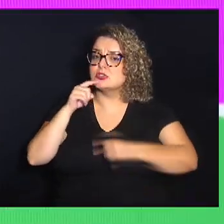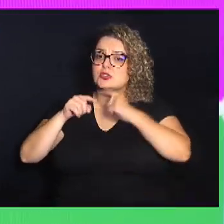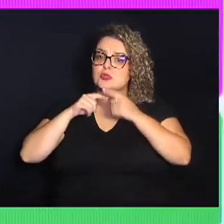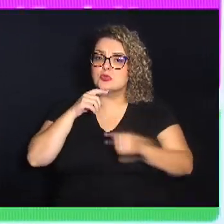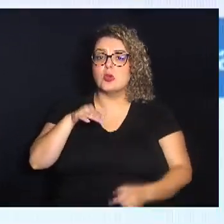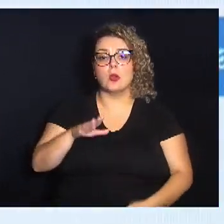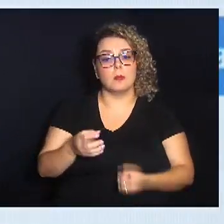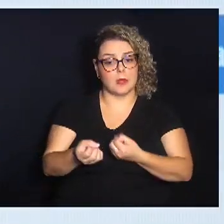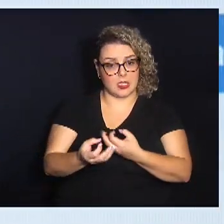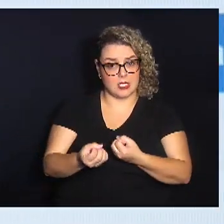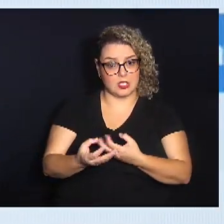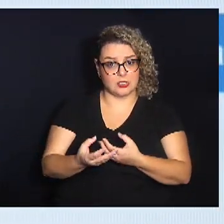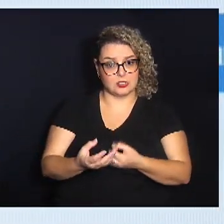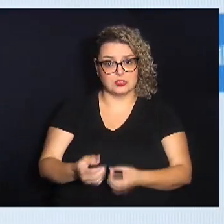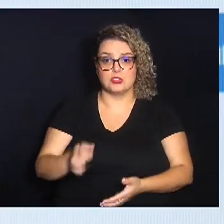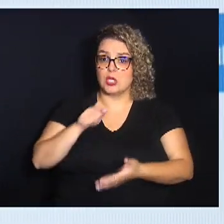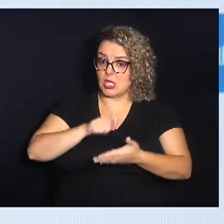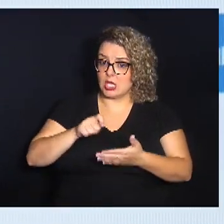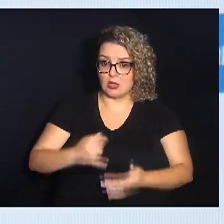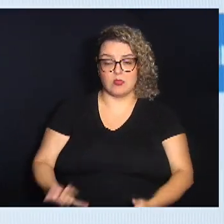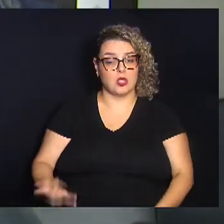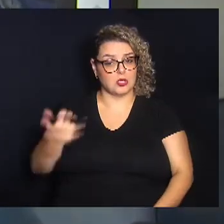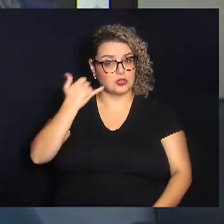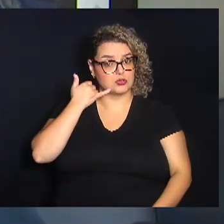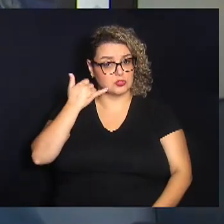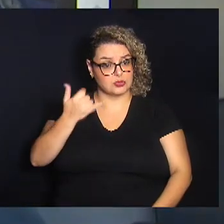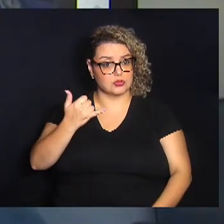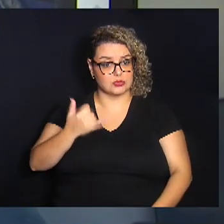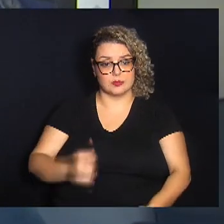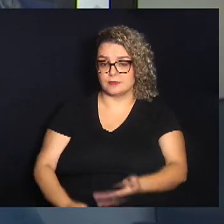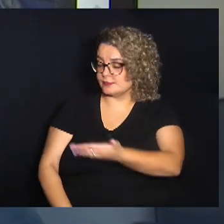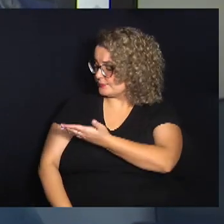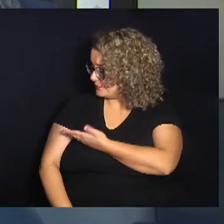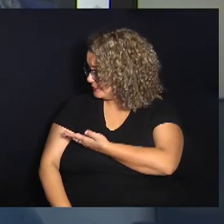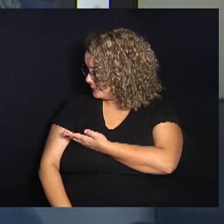mais informações, anote o telefone para contato.